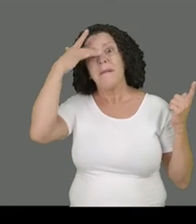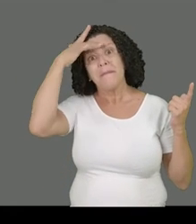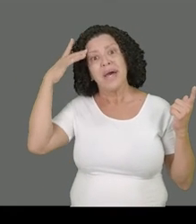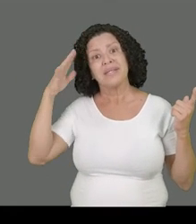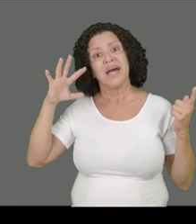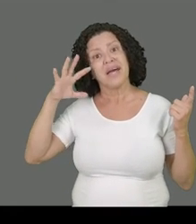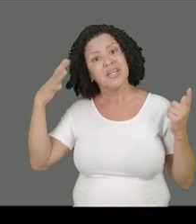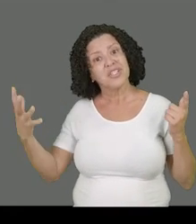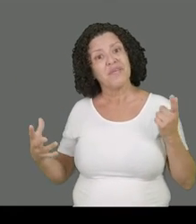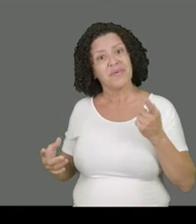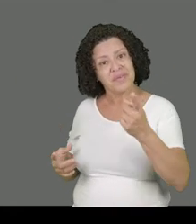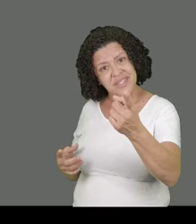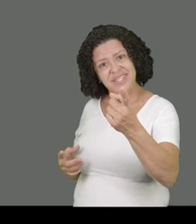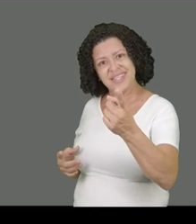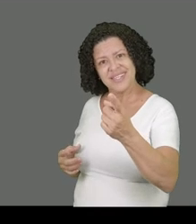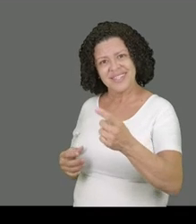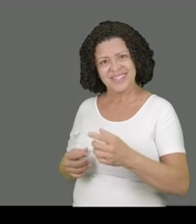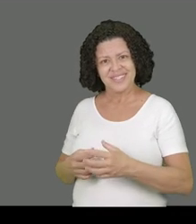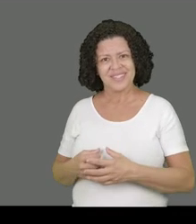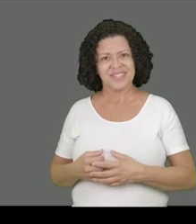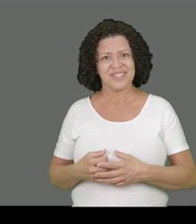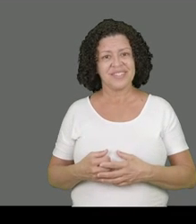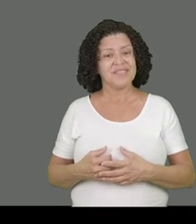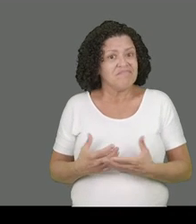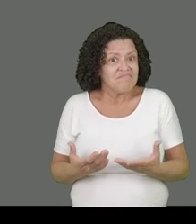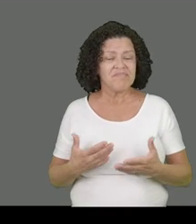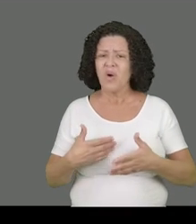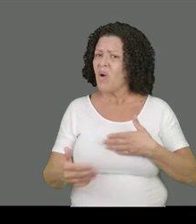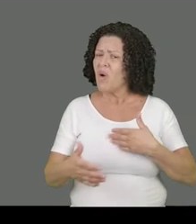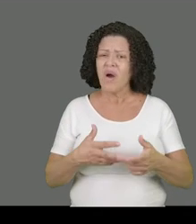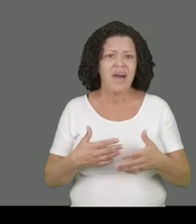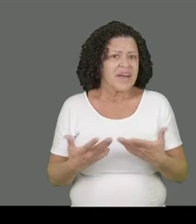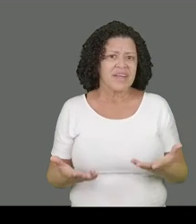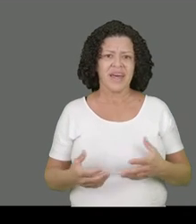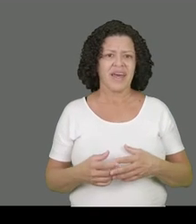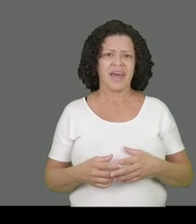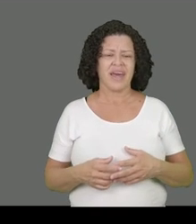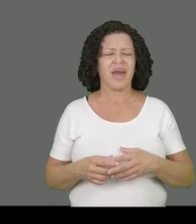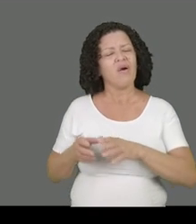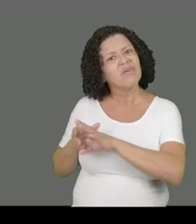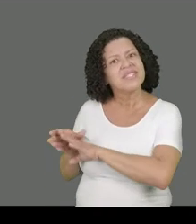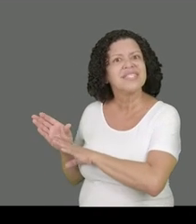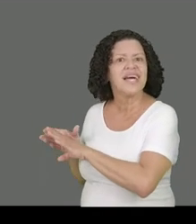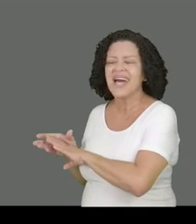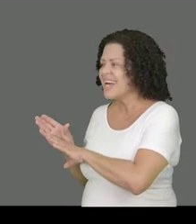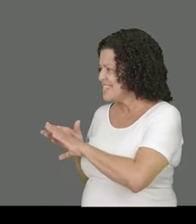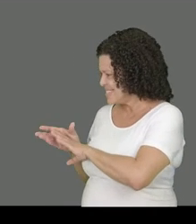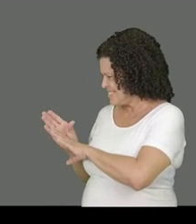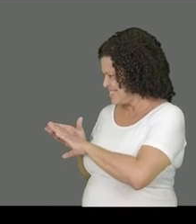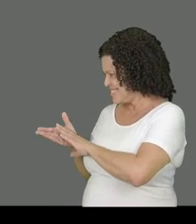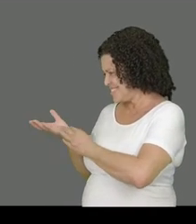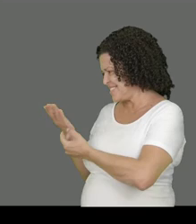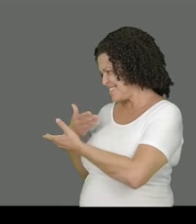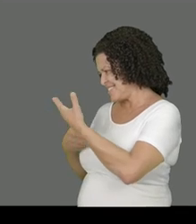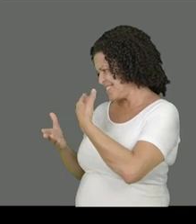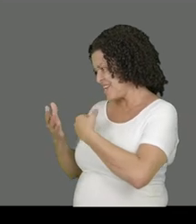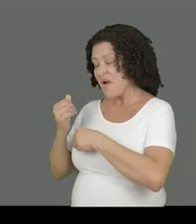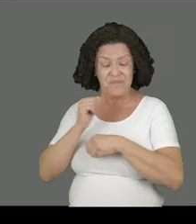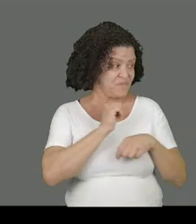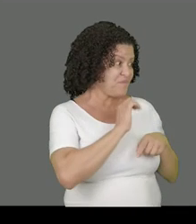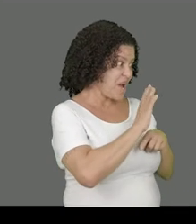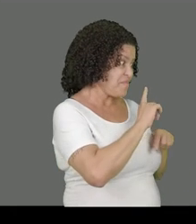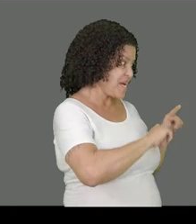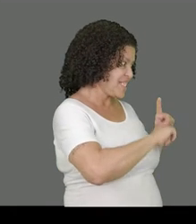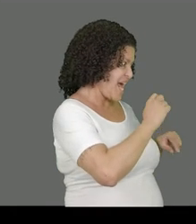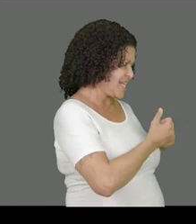outra pessoa, que as soluções vão chegar até nós. Sejam elas quais forem, através de um bom conselho,